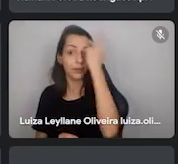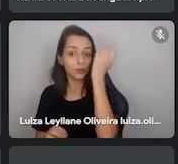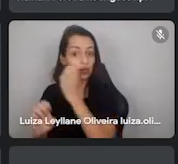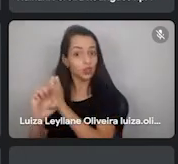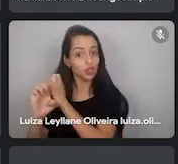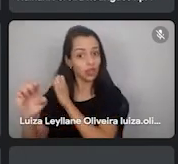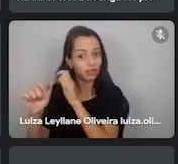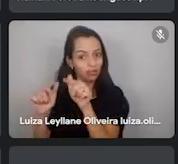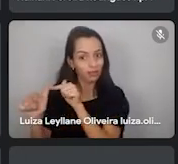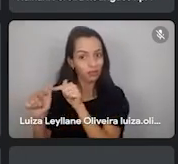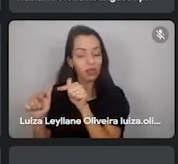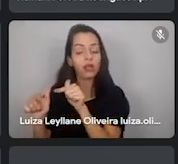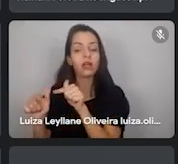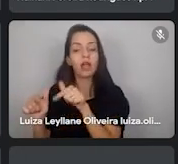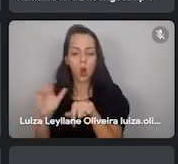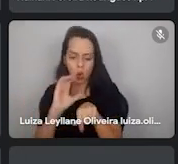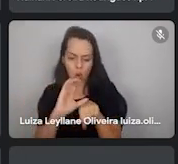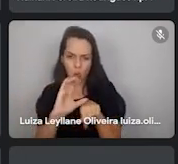empresa.